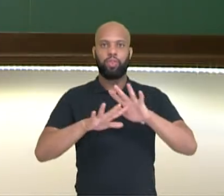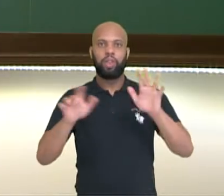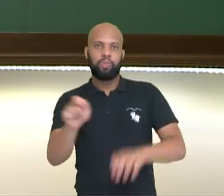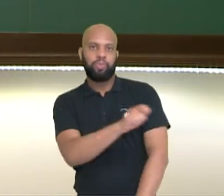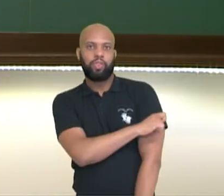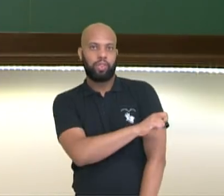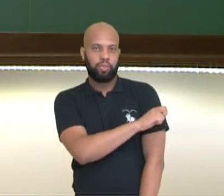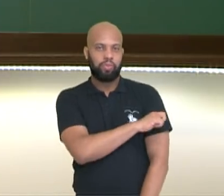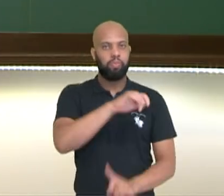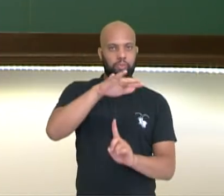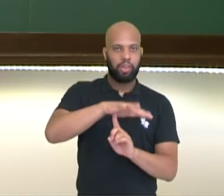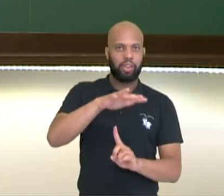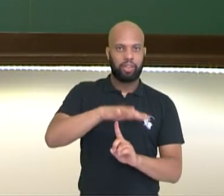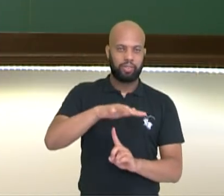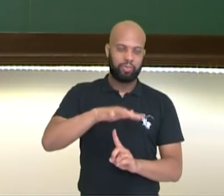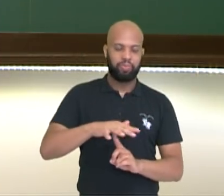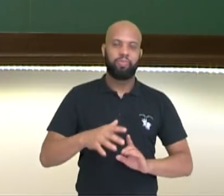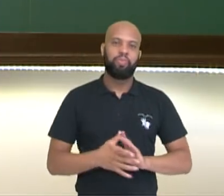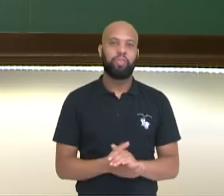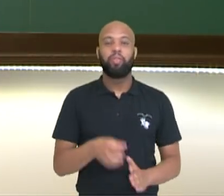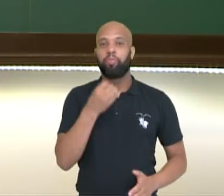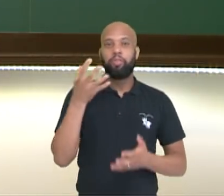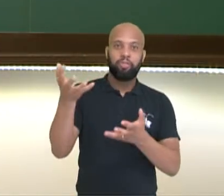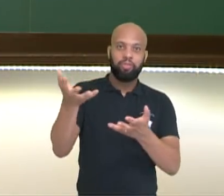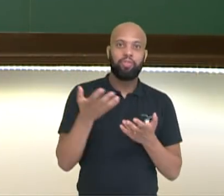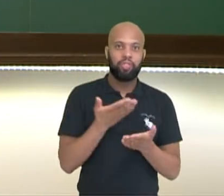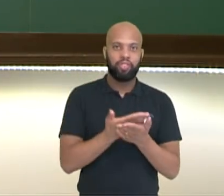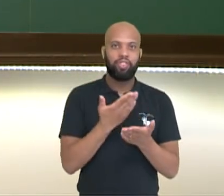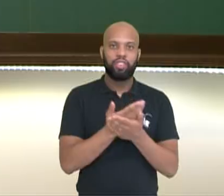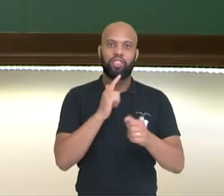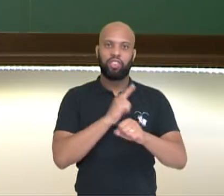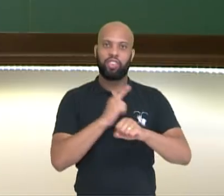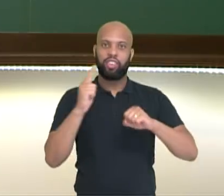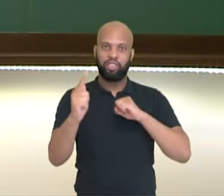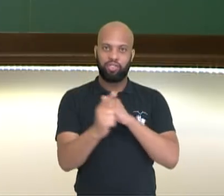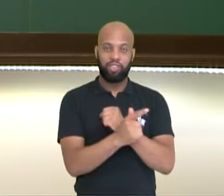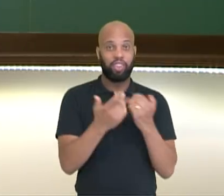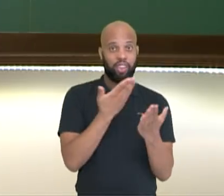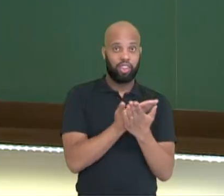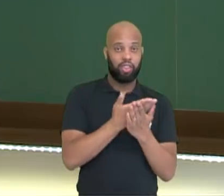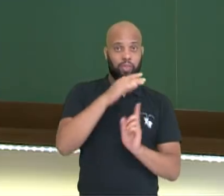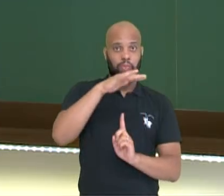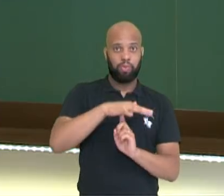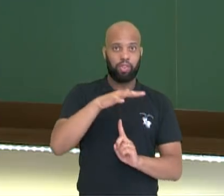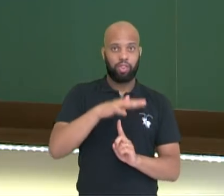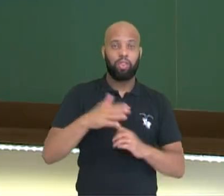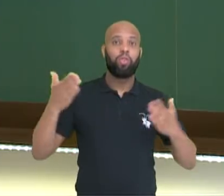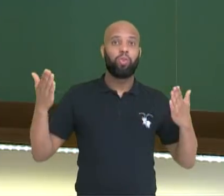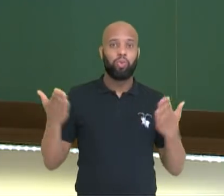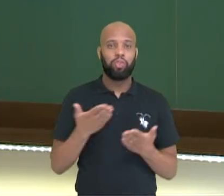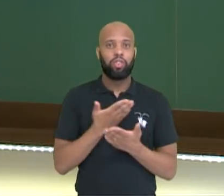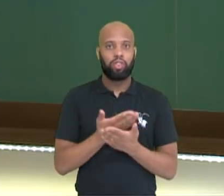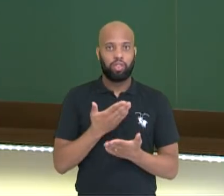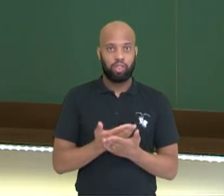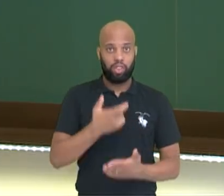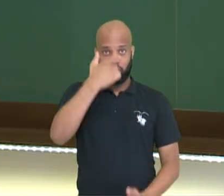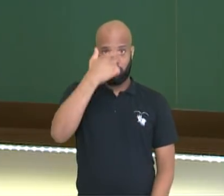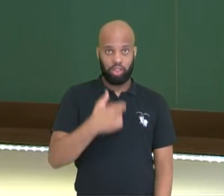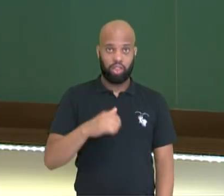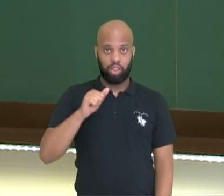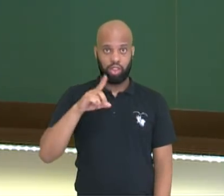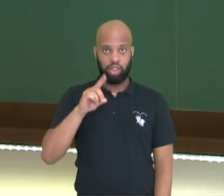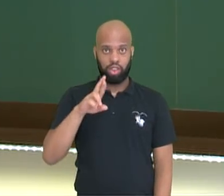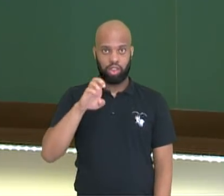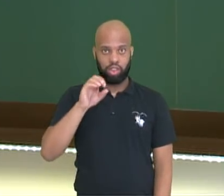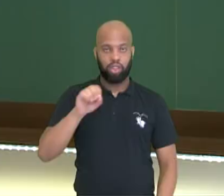estudante do estado do Paraná, do Brasil e do mundo. Bem-vindo à nossa aula de Geografia do programa Aula Paraná. E na aula de hoje, eu, professor Andrew, e o